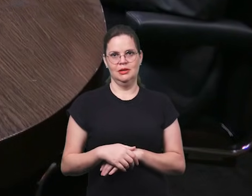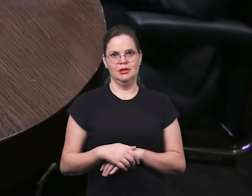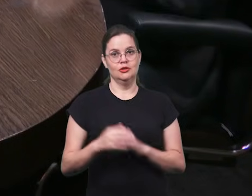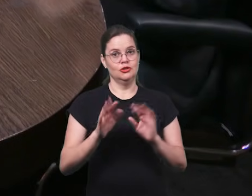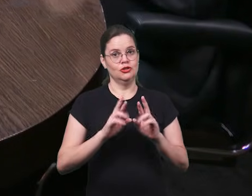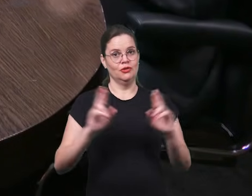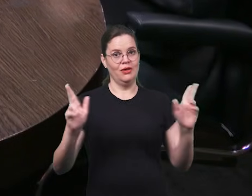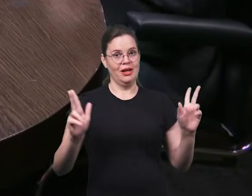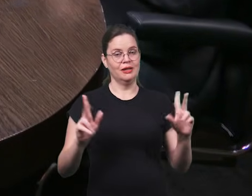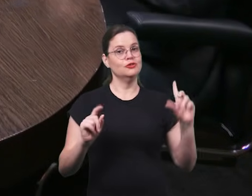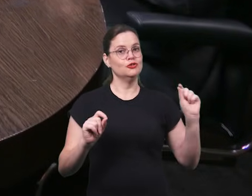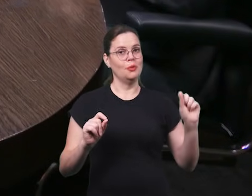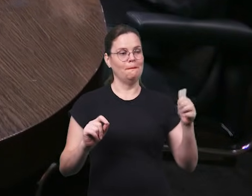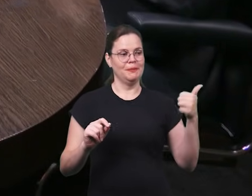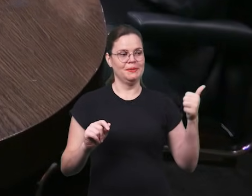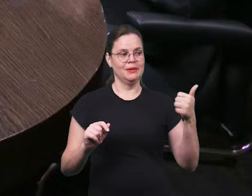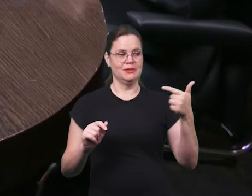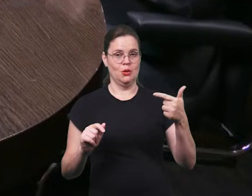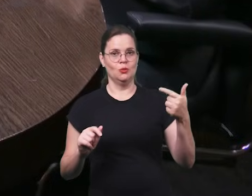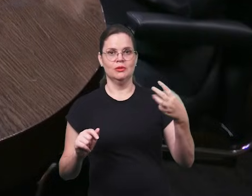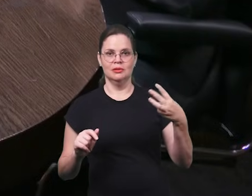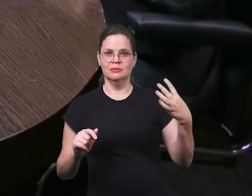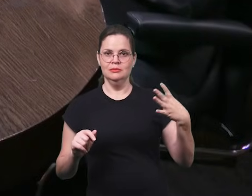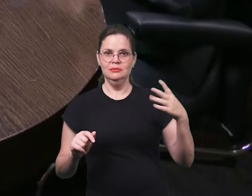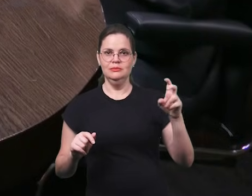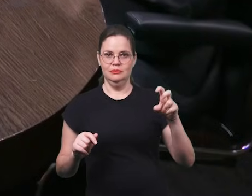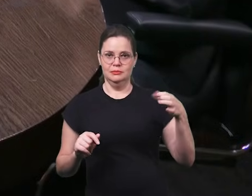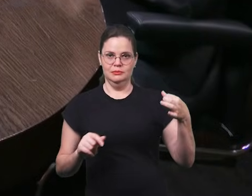Nós sabemos que